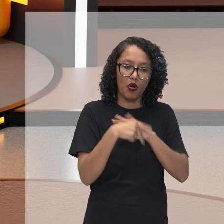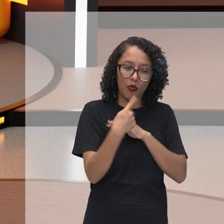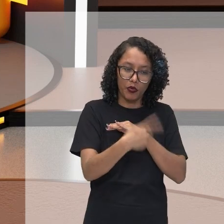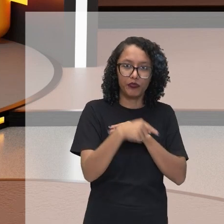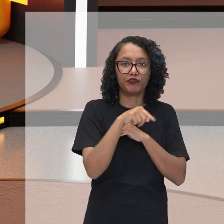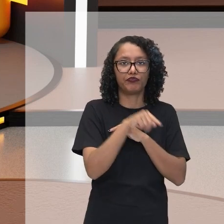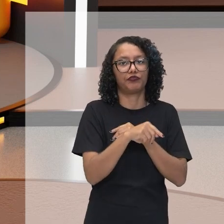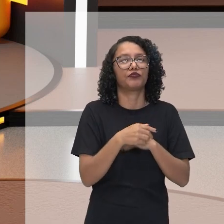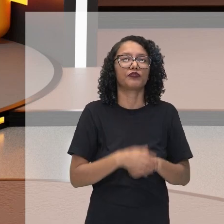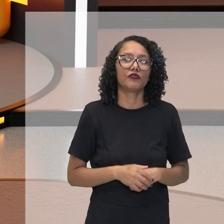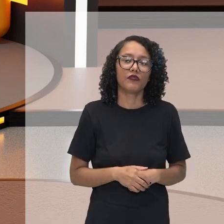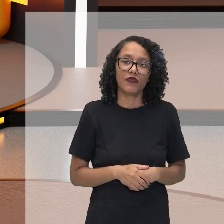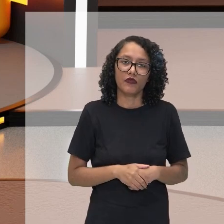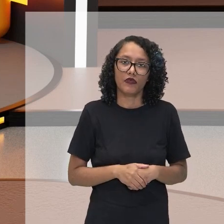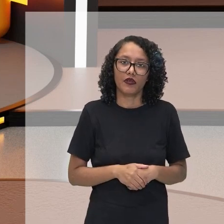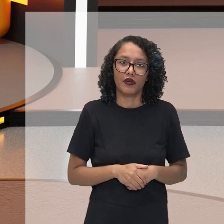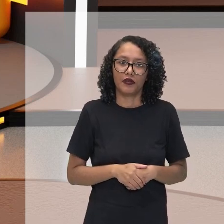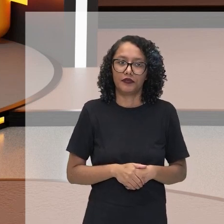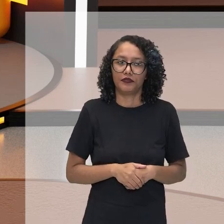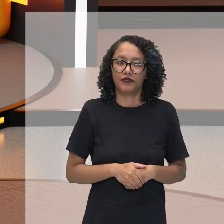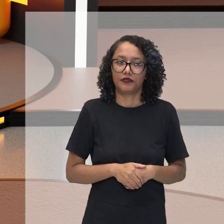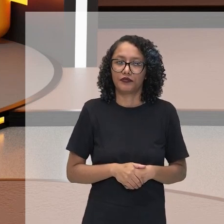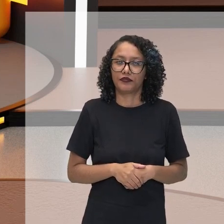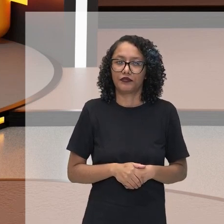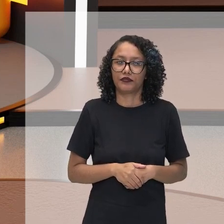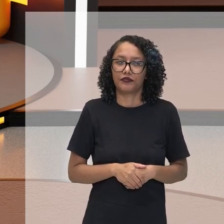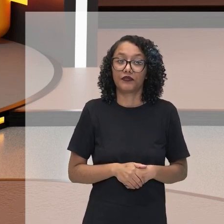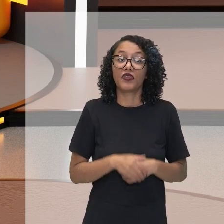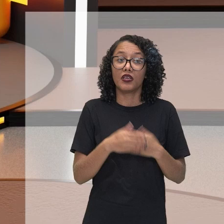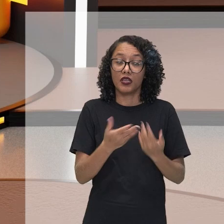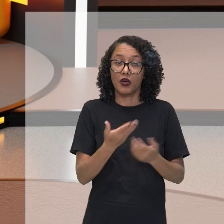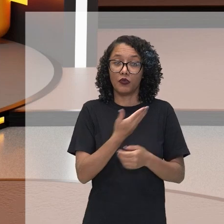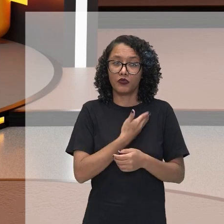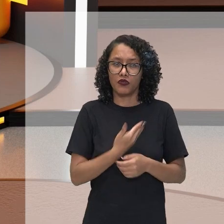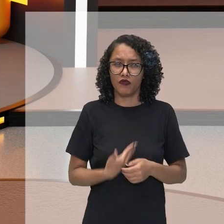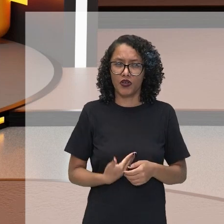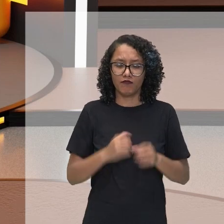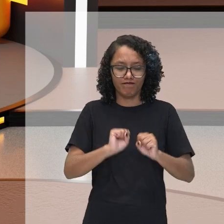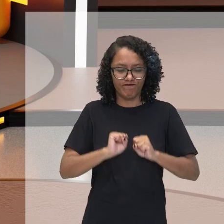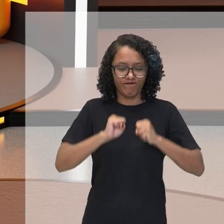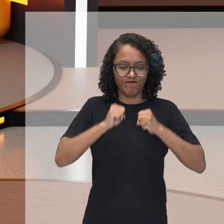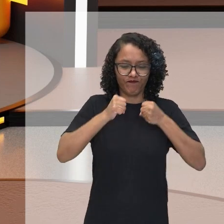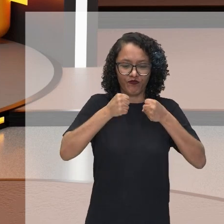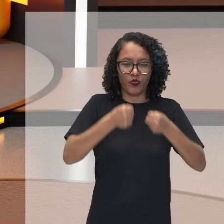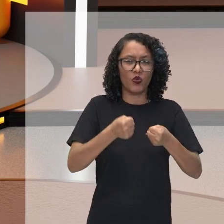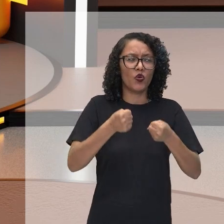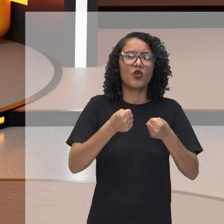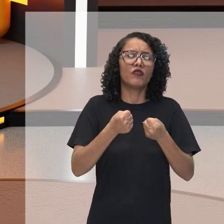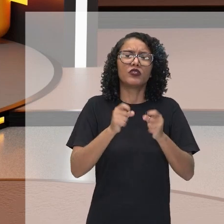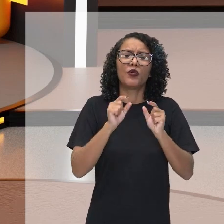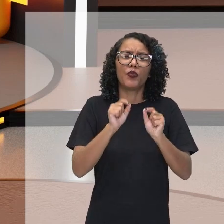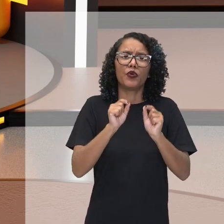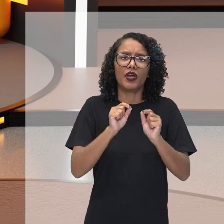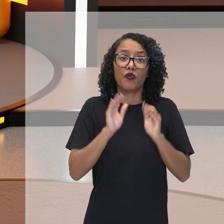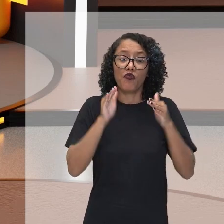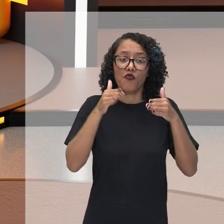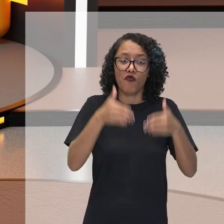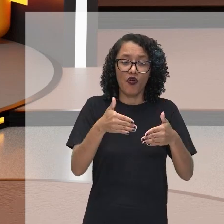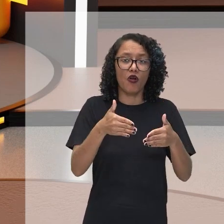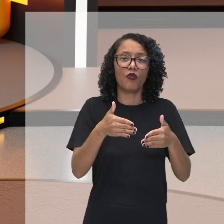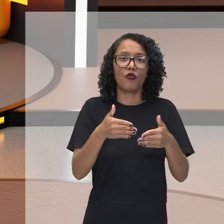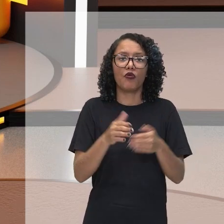os governos, gente, eles desses países, eles se empenharam o quê? Na qualificação da mão de obra,